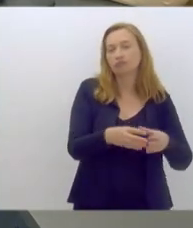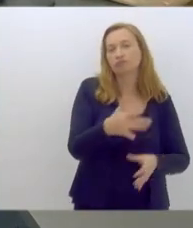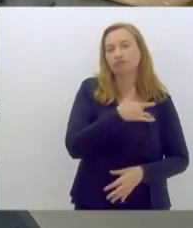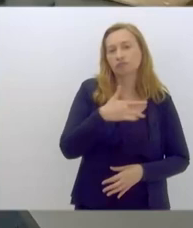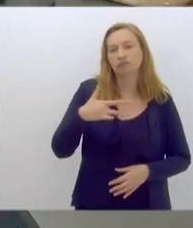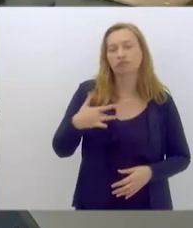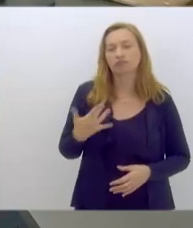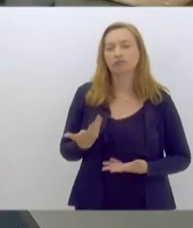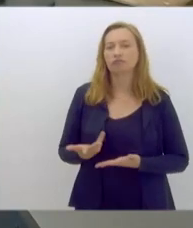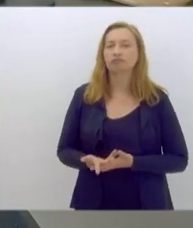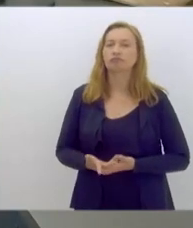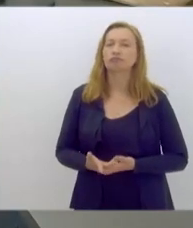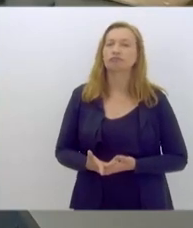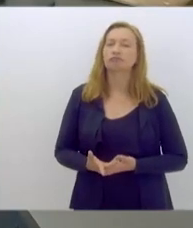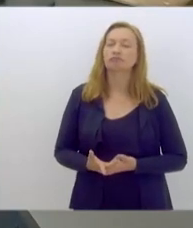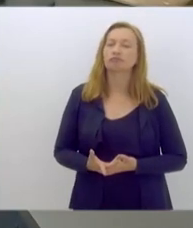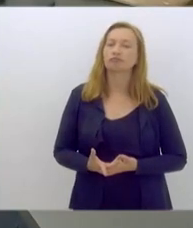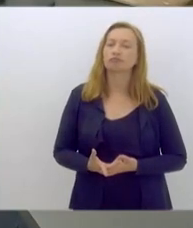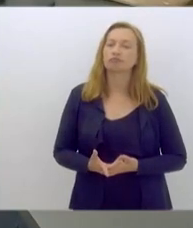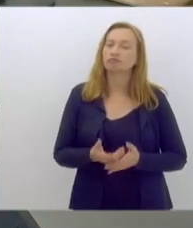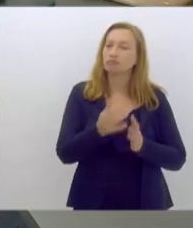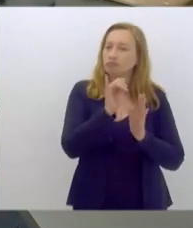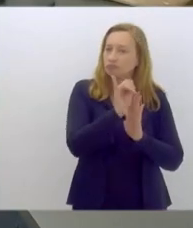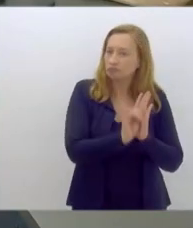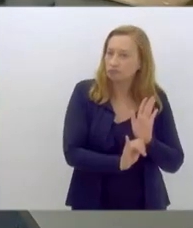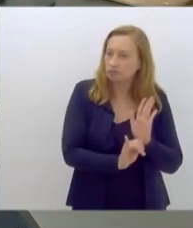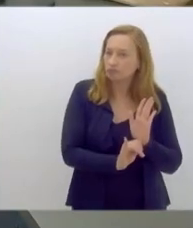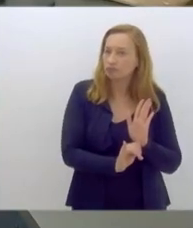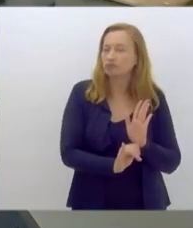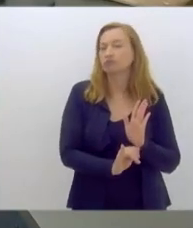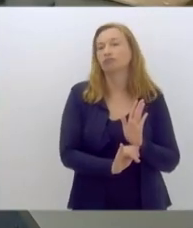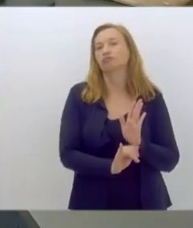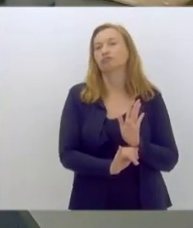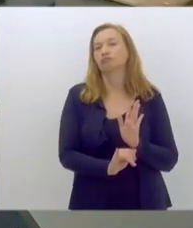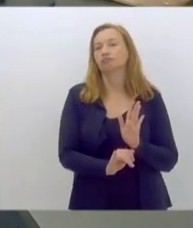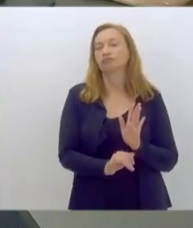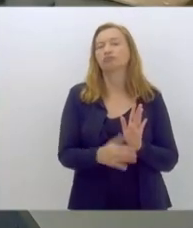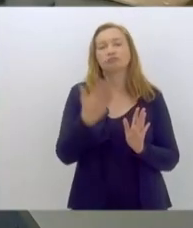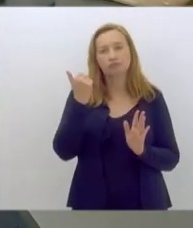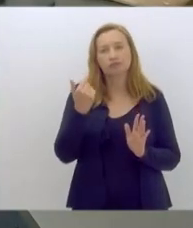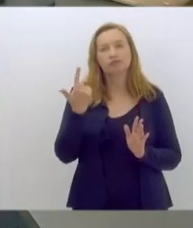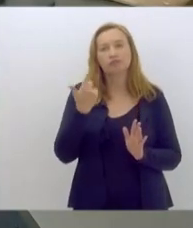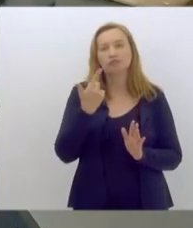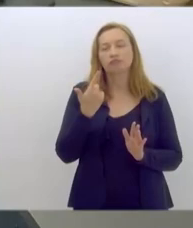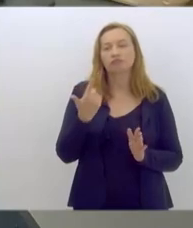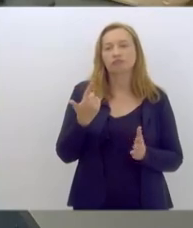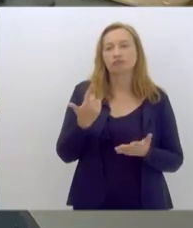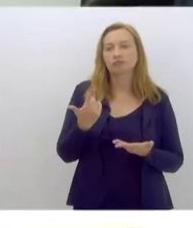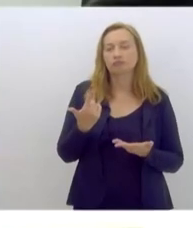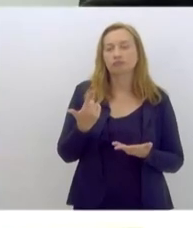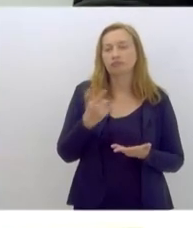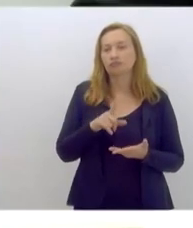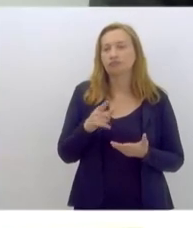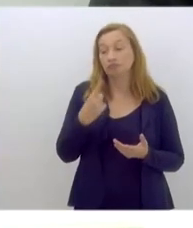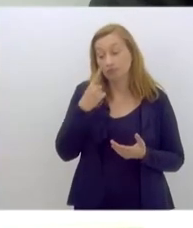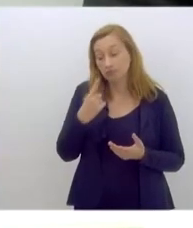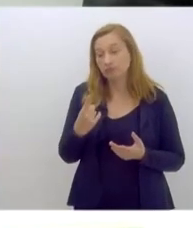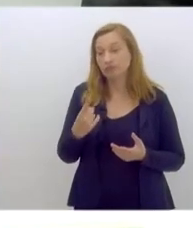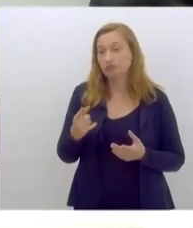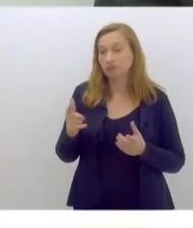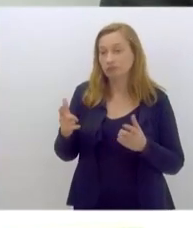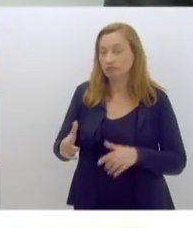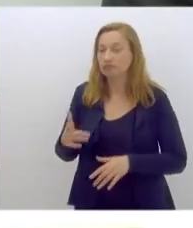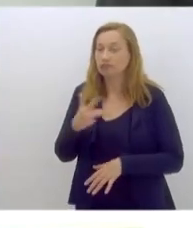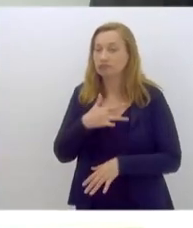gente tem lá ferramenta dos relatórios trimestrais então a gente consegue saber aonde a saúde tá